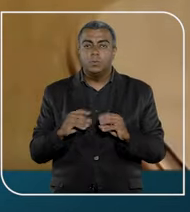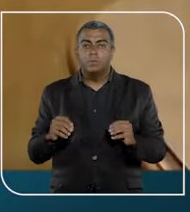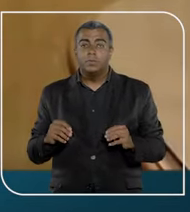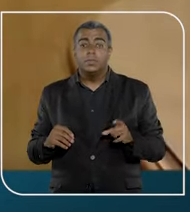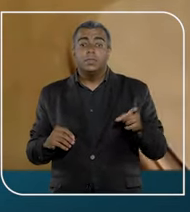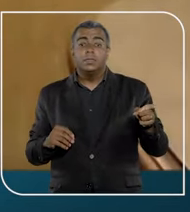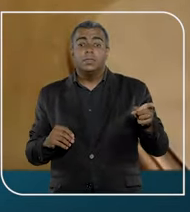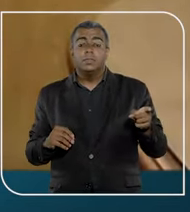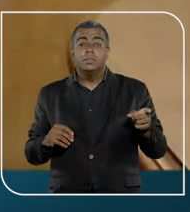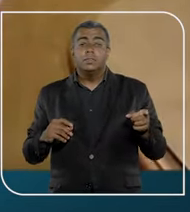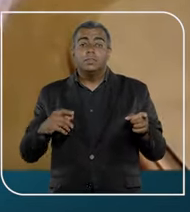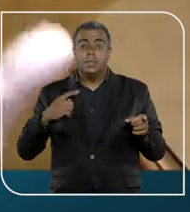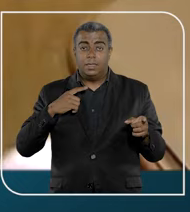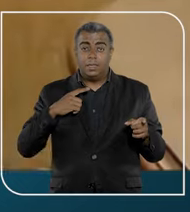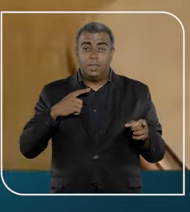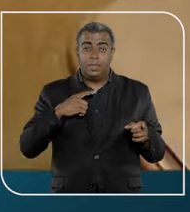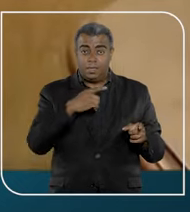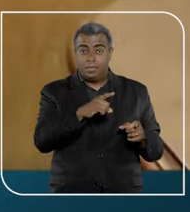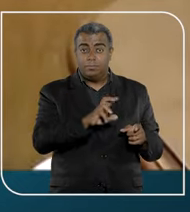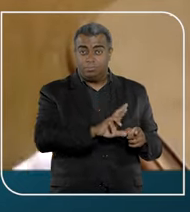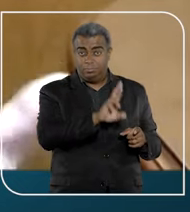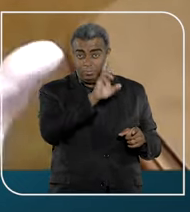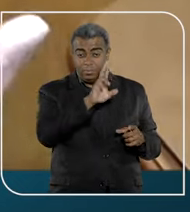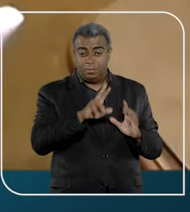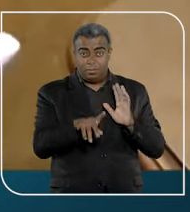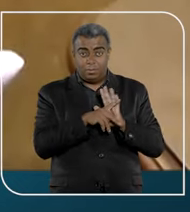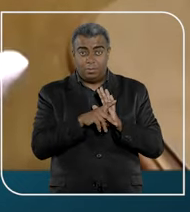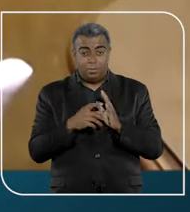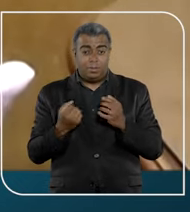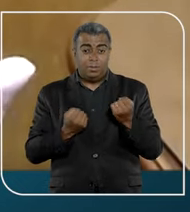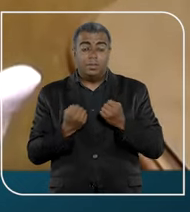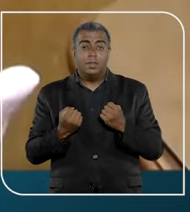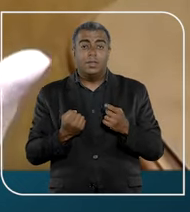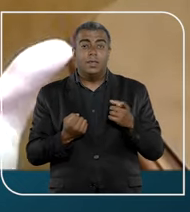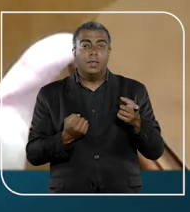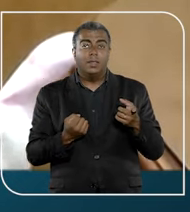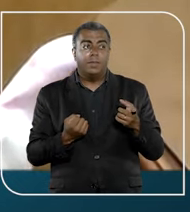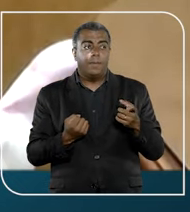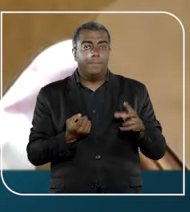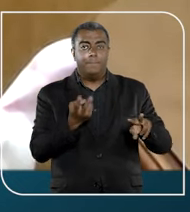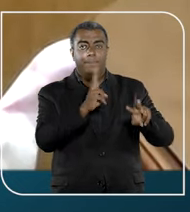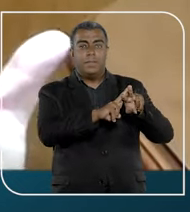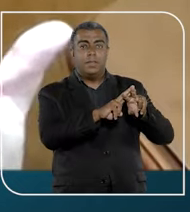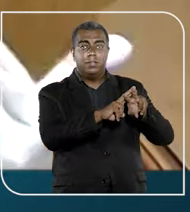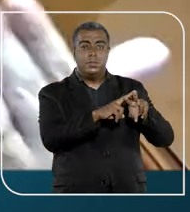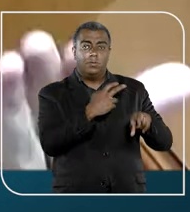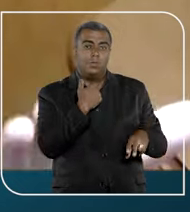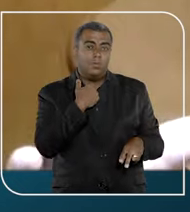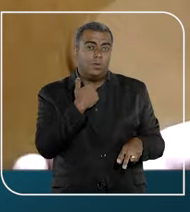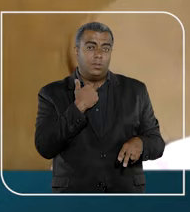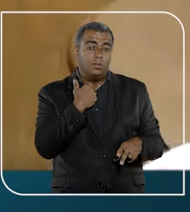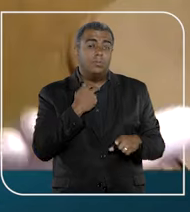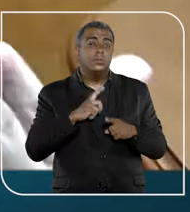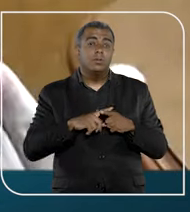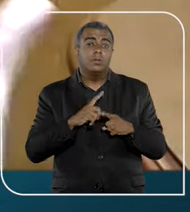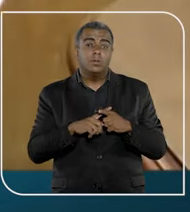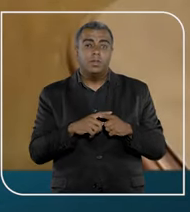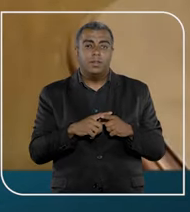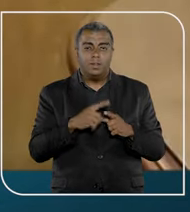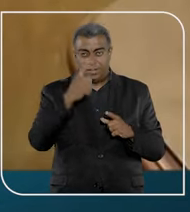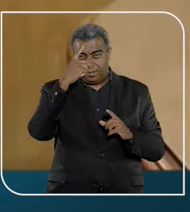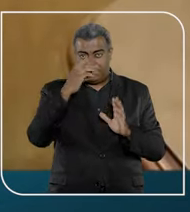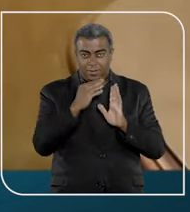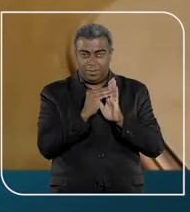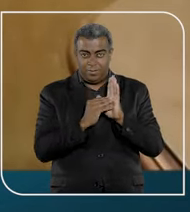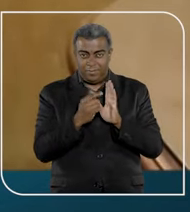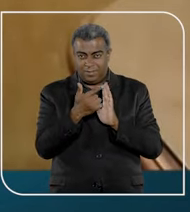Por quê? Porque mesmo ele sendo depositário do bem, não pode mais ser preso por causa